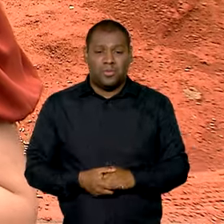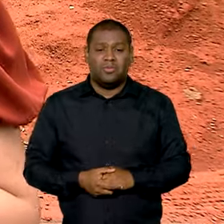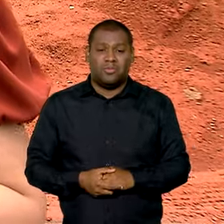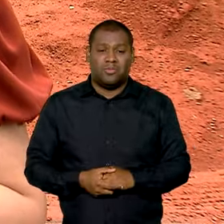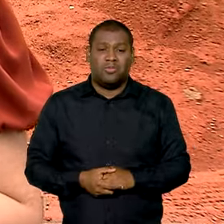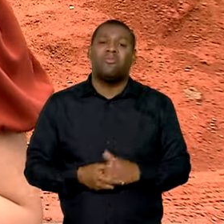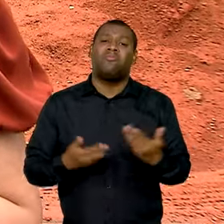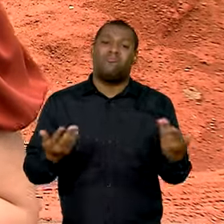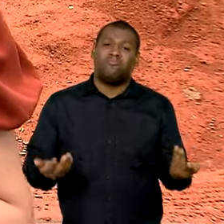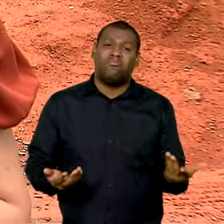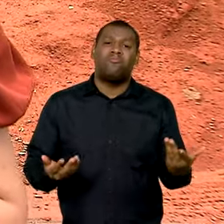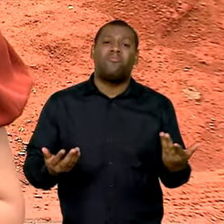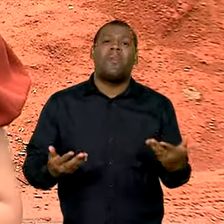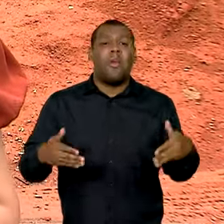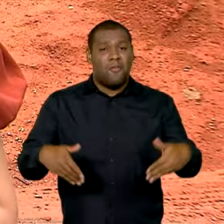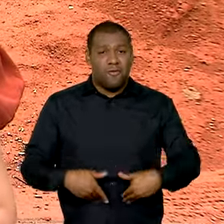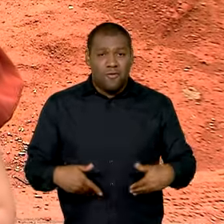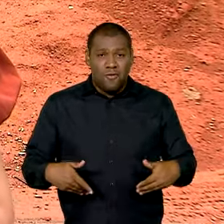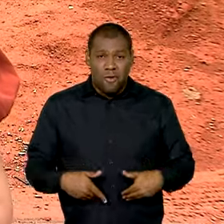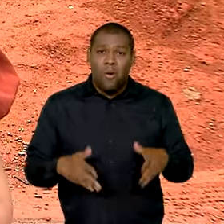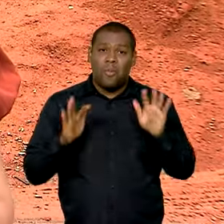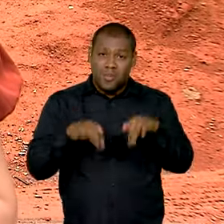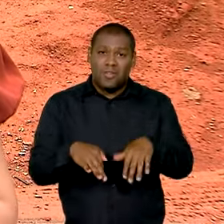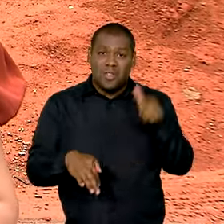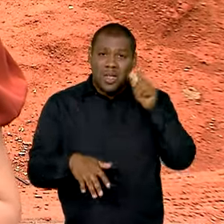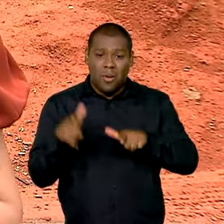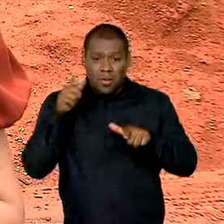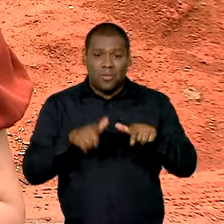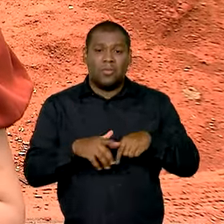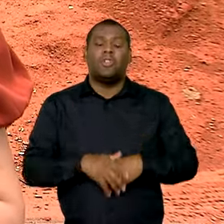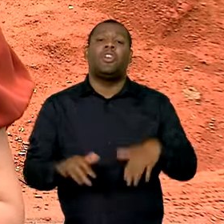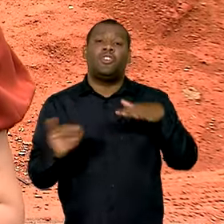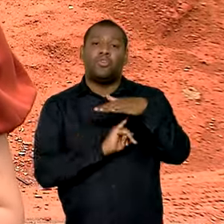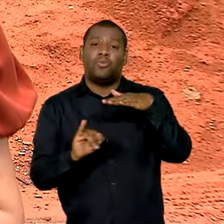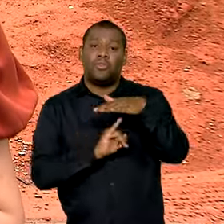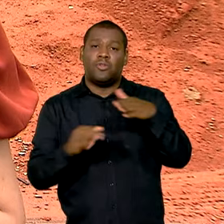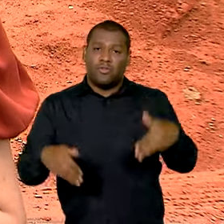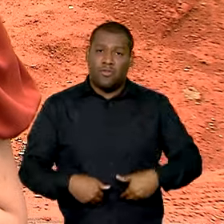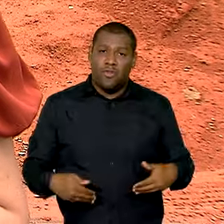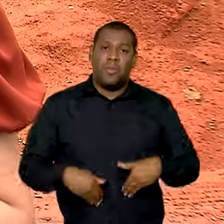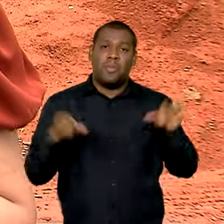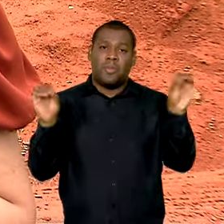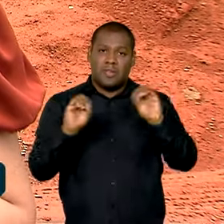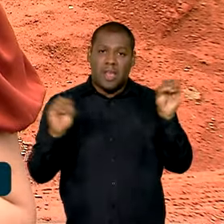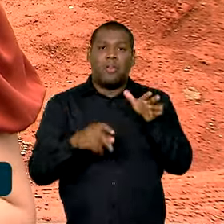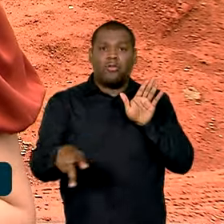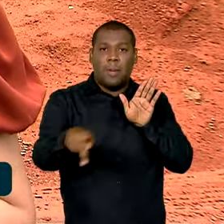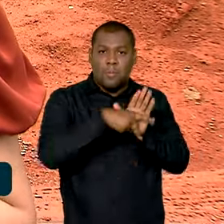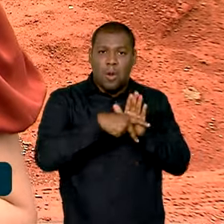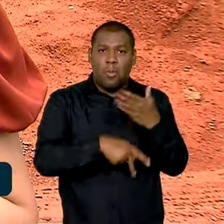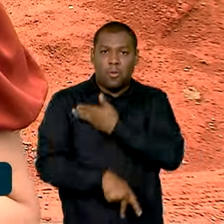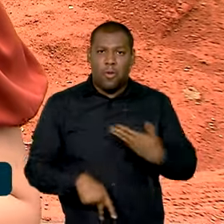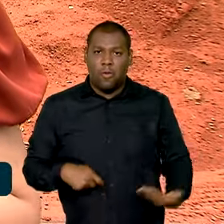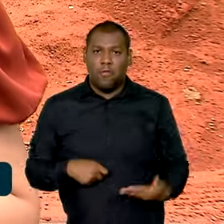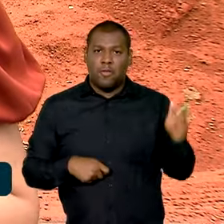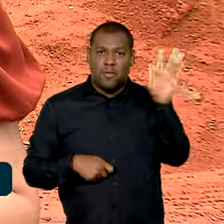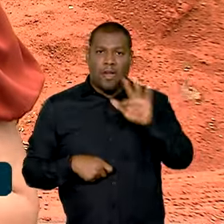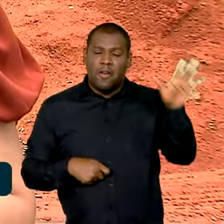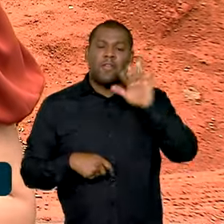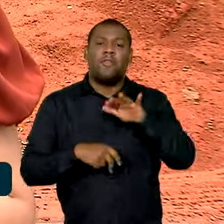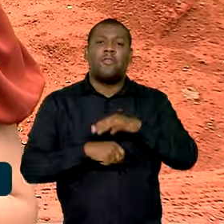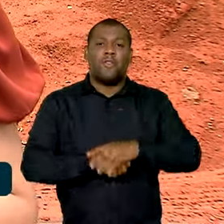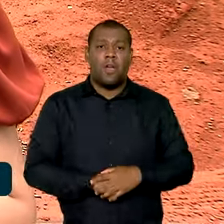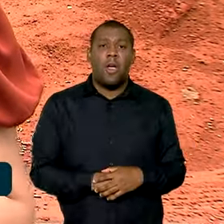distantes da fome. Um estudo do Instituto Fome Zero, encomendado pelo governo federal, mostra que a insegurança